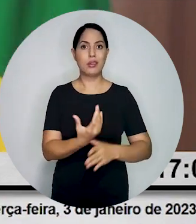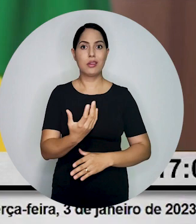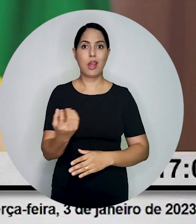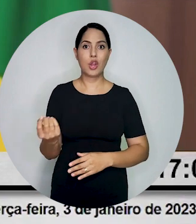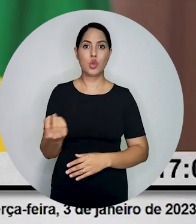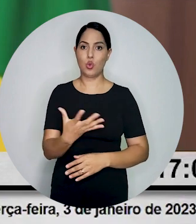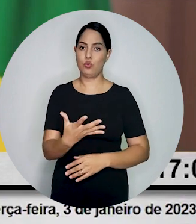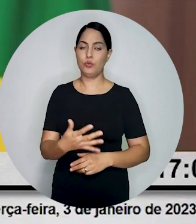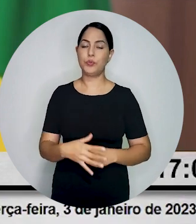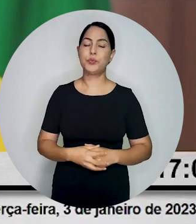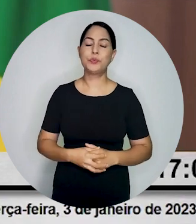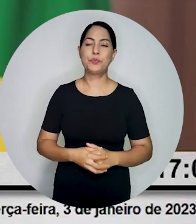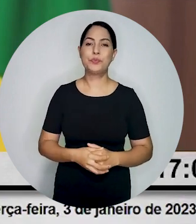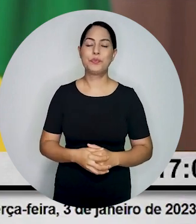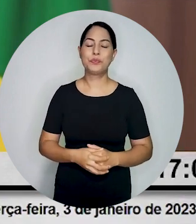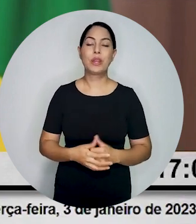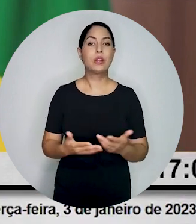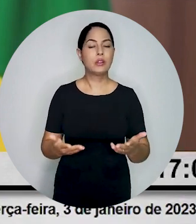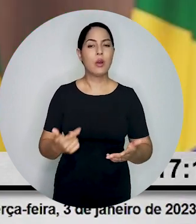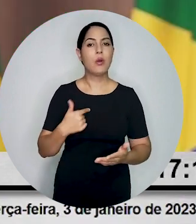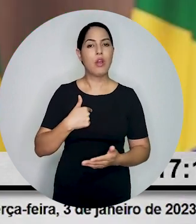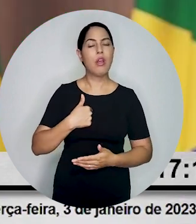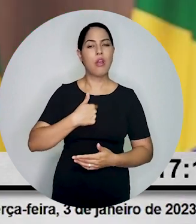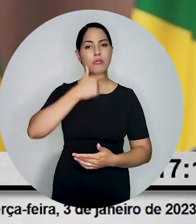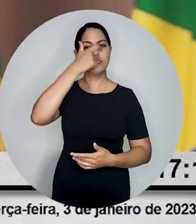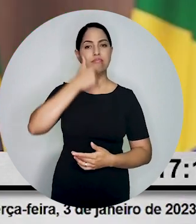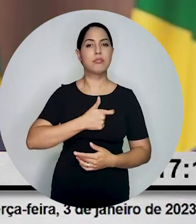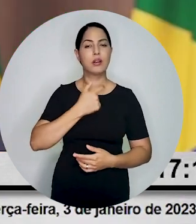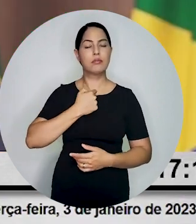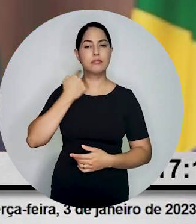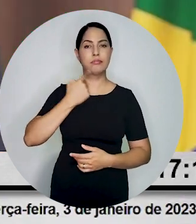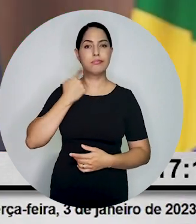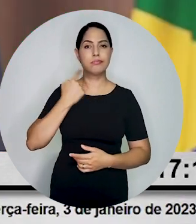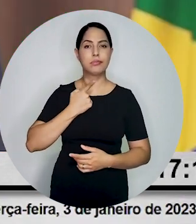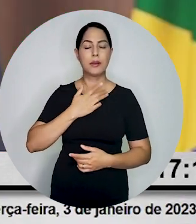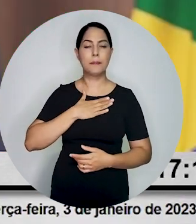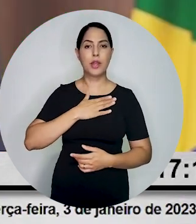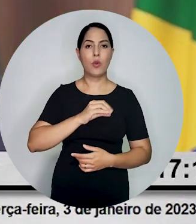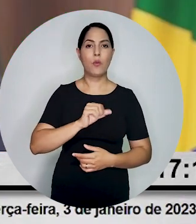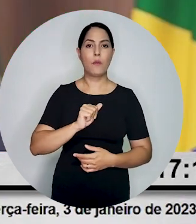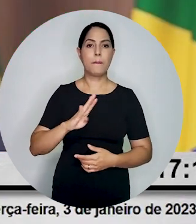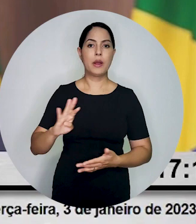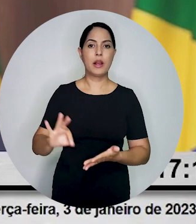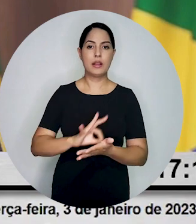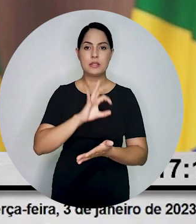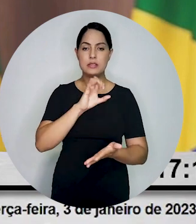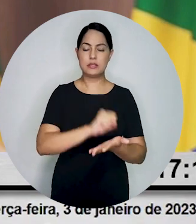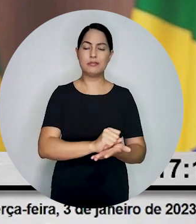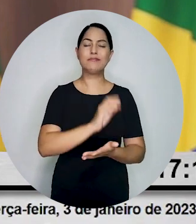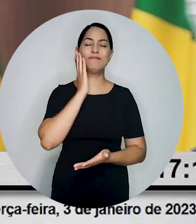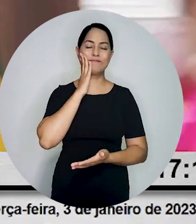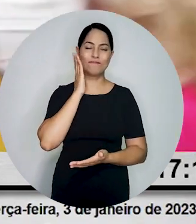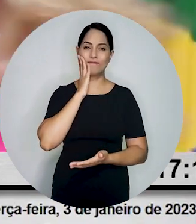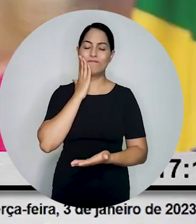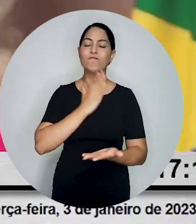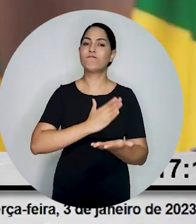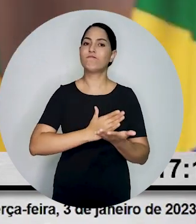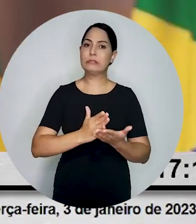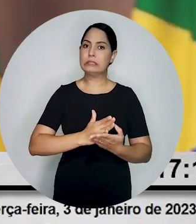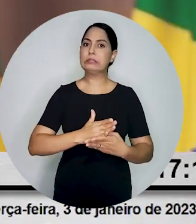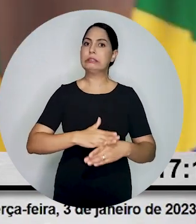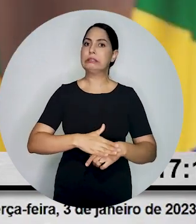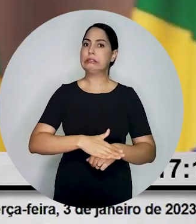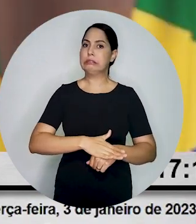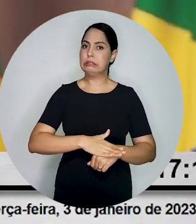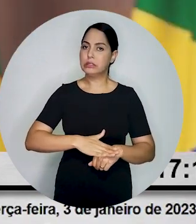existe do que criar do zero. Sou advogado, fiz minha inscrição no OAB, eu sei exatamente o que foi o início da minha